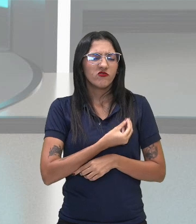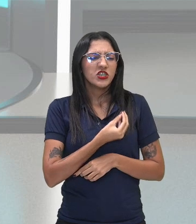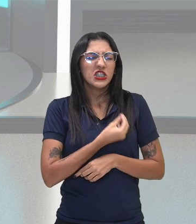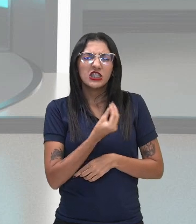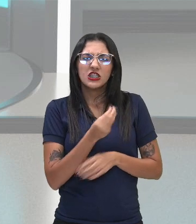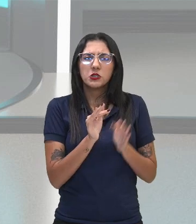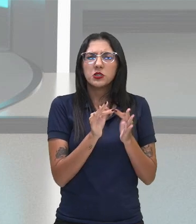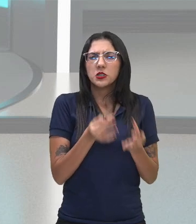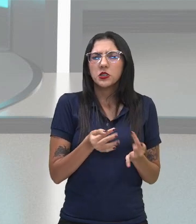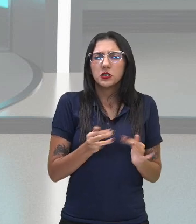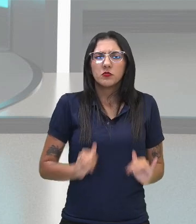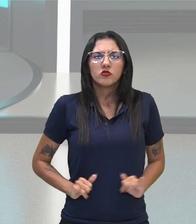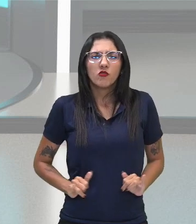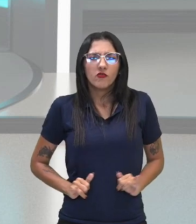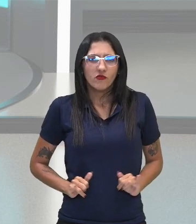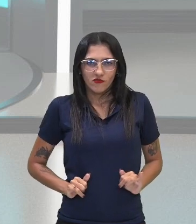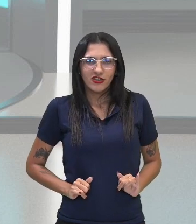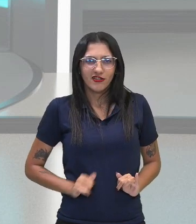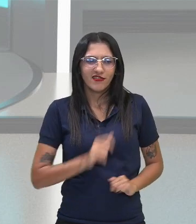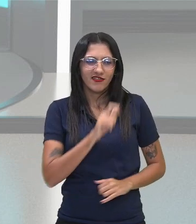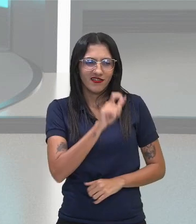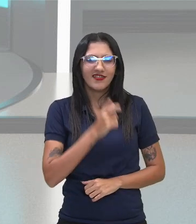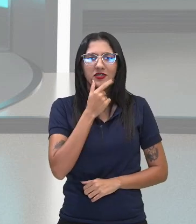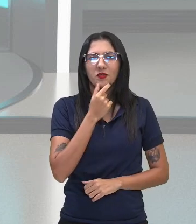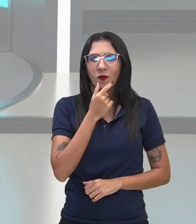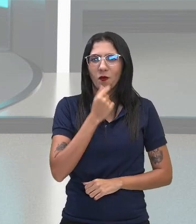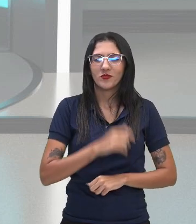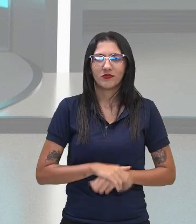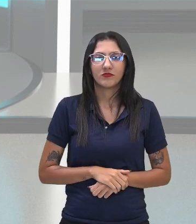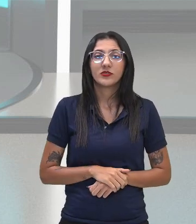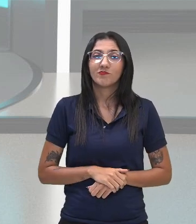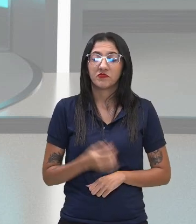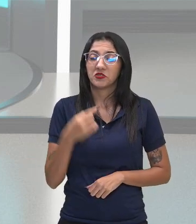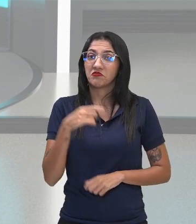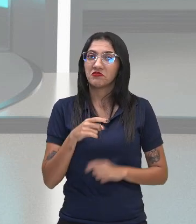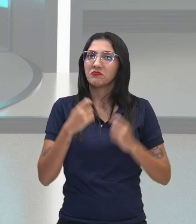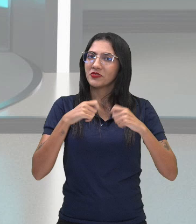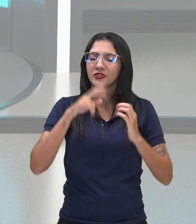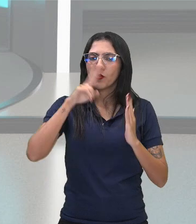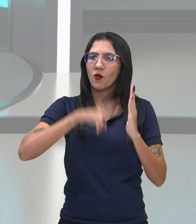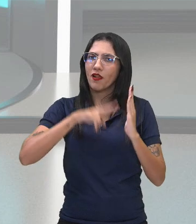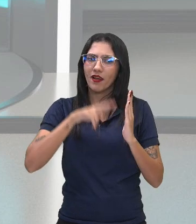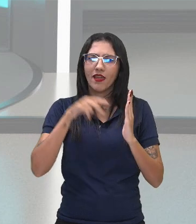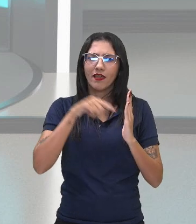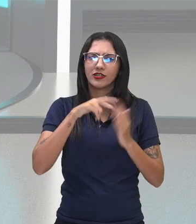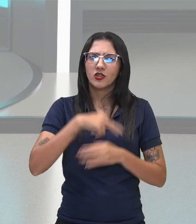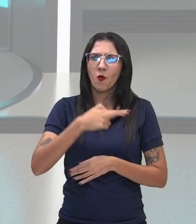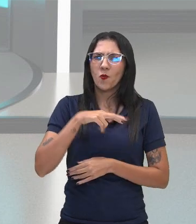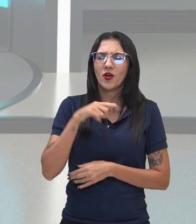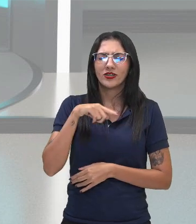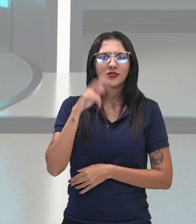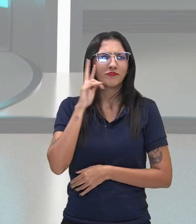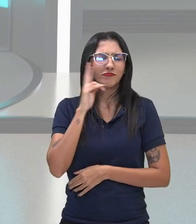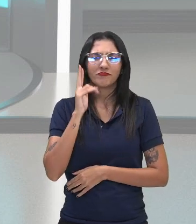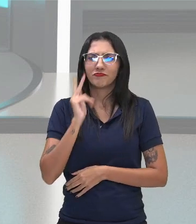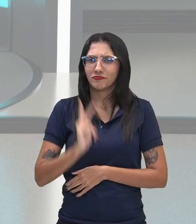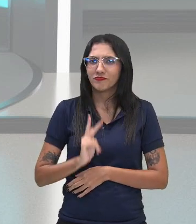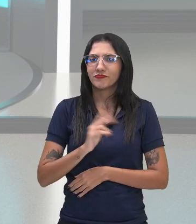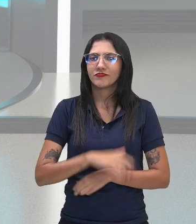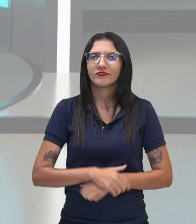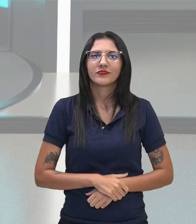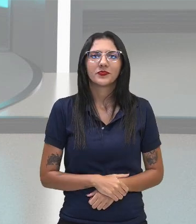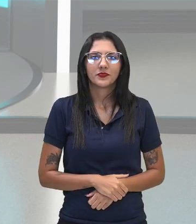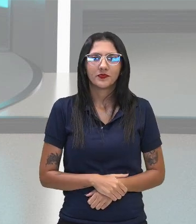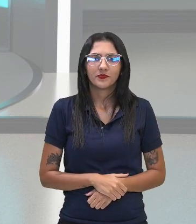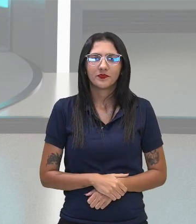sofrido, o Fabiano. Vocês precisam ler esse texto, essa história, esse romance é maravilhoso. Então, falando sobre